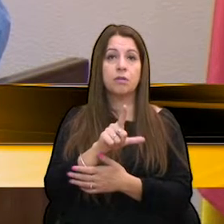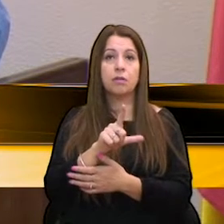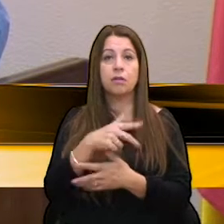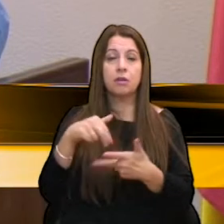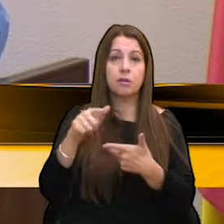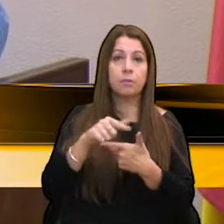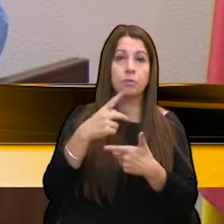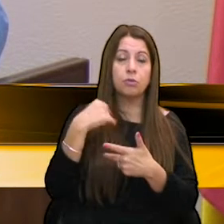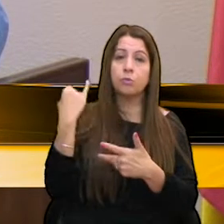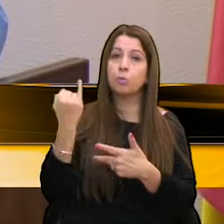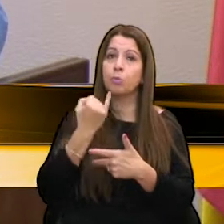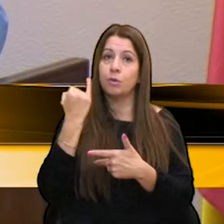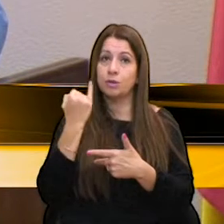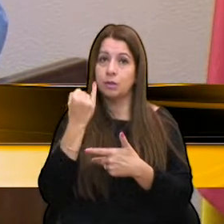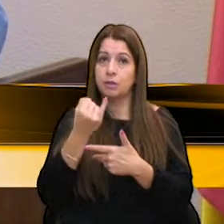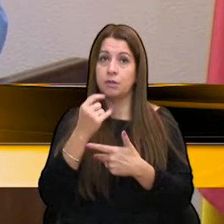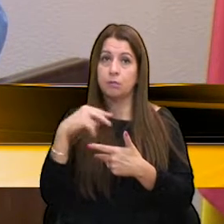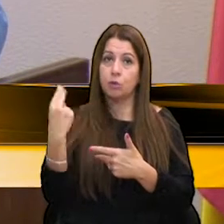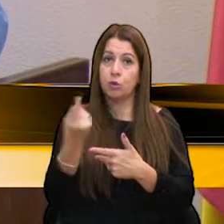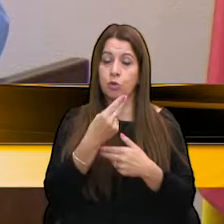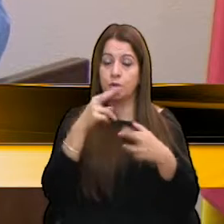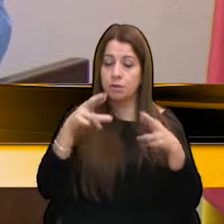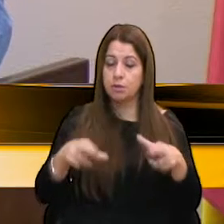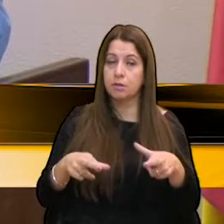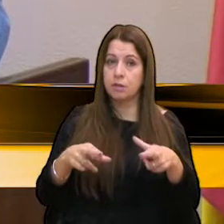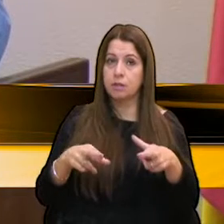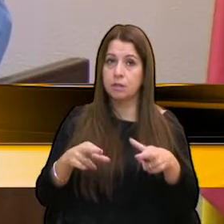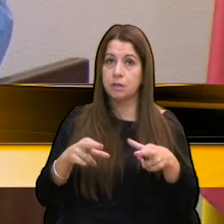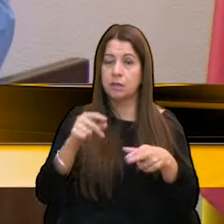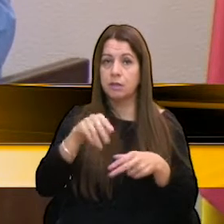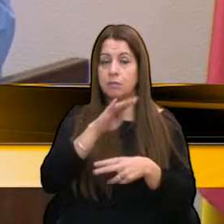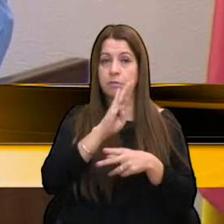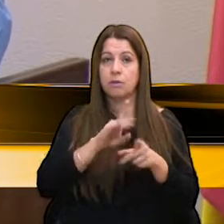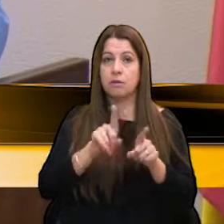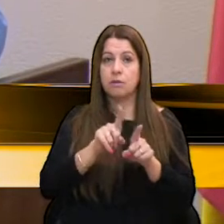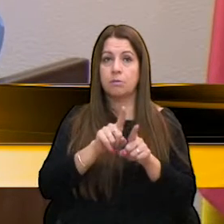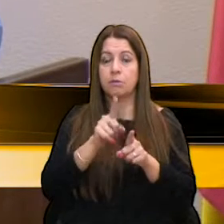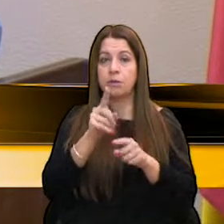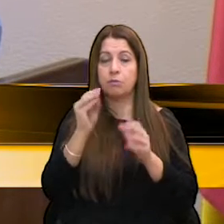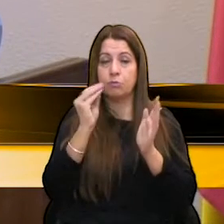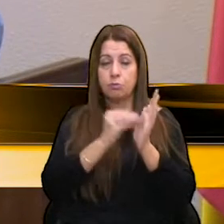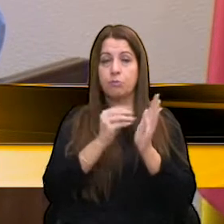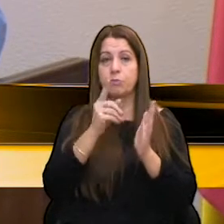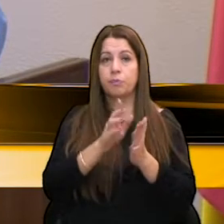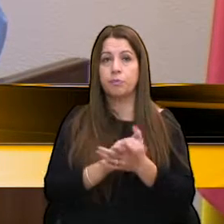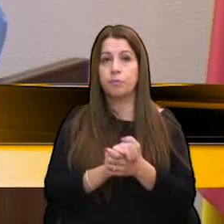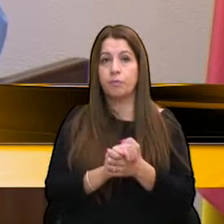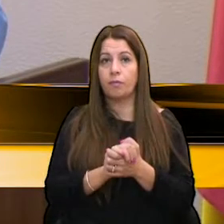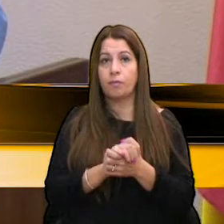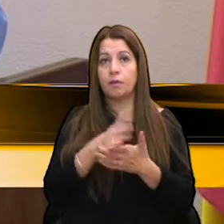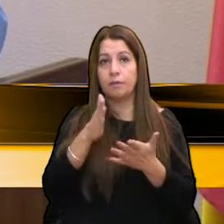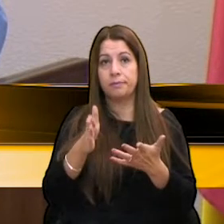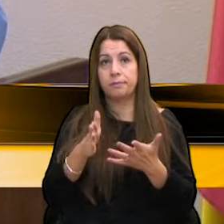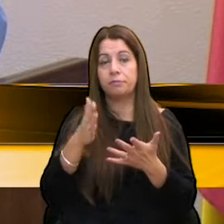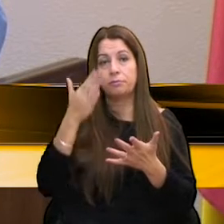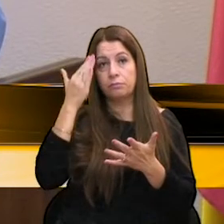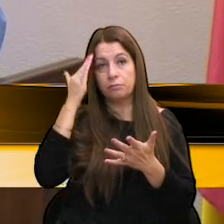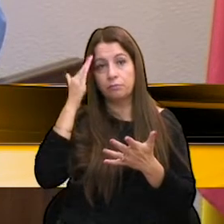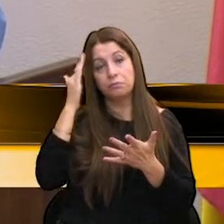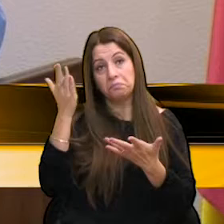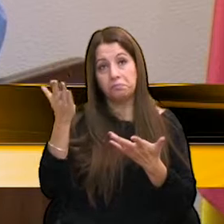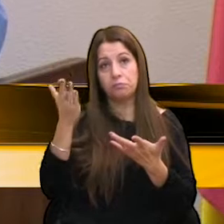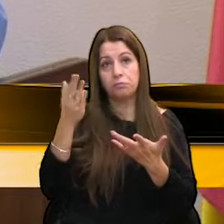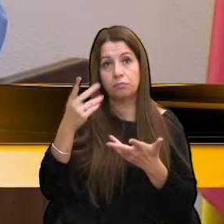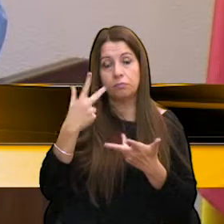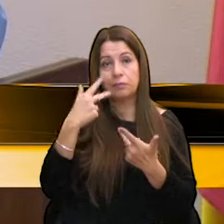lá, é muito importante para a nossa região. Isso aí logo no Brasil vai estar também tudo instituído, no nosso Brasil. E hoje, para quem sabe, né, não